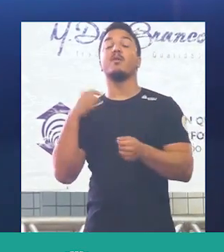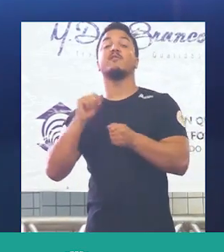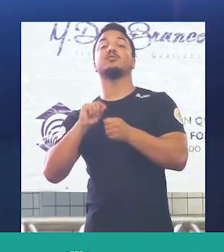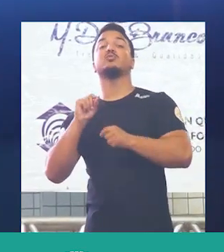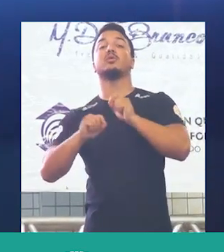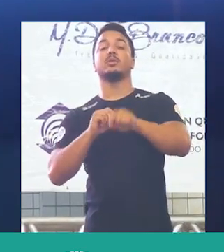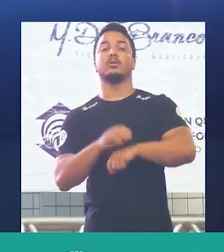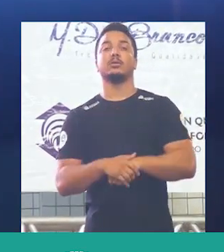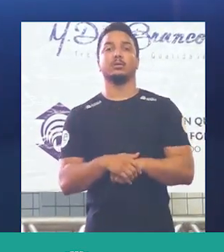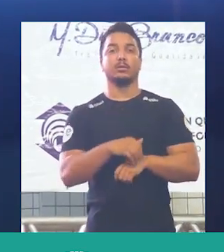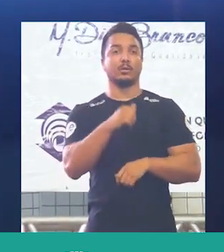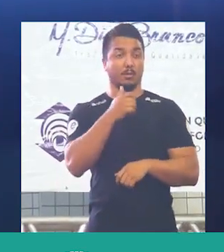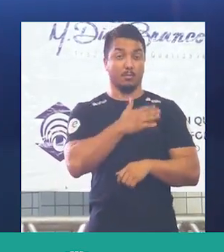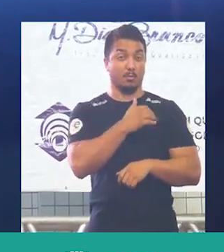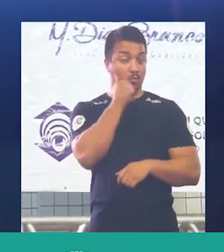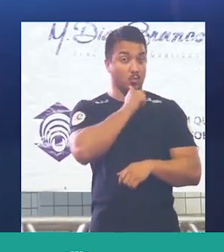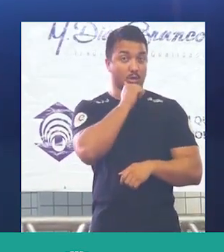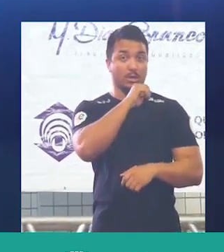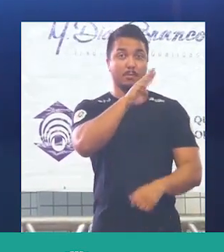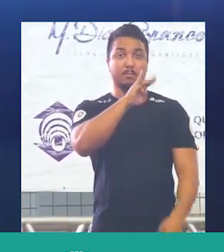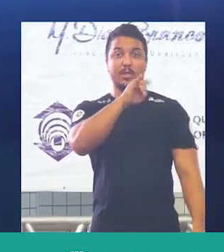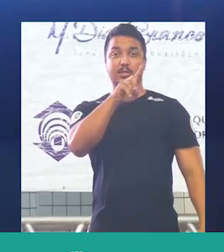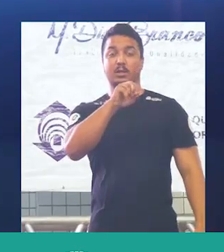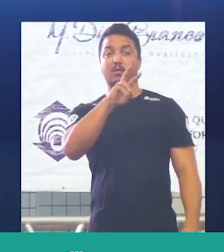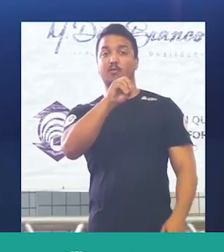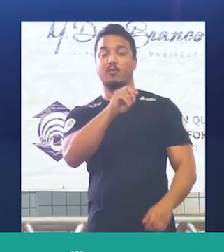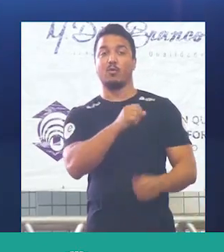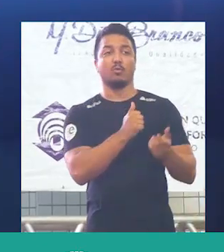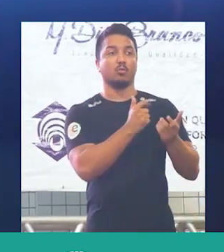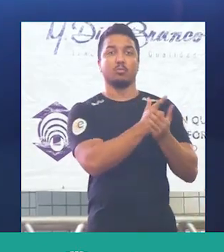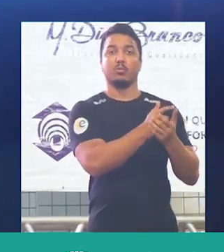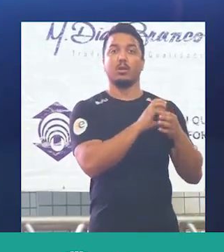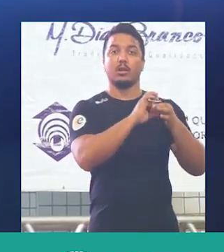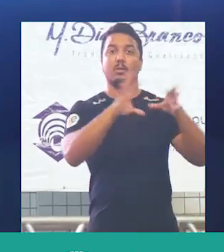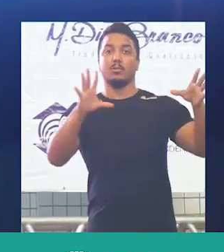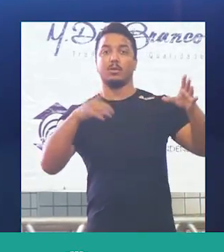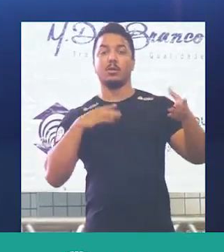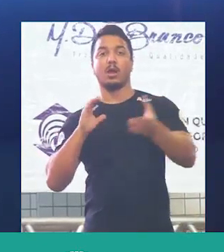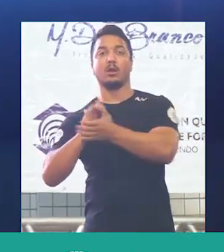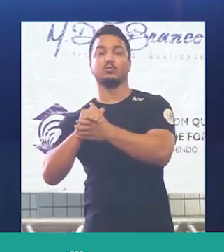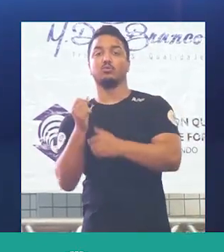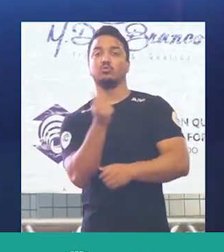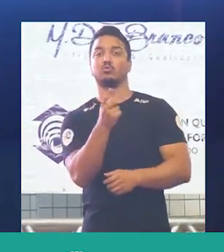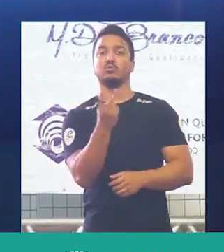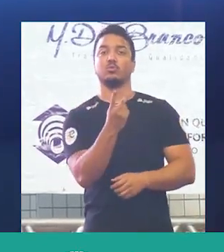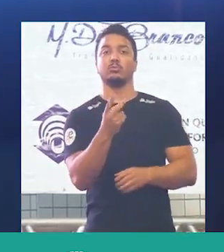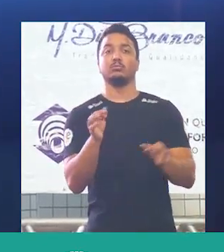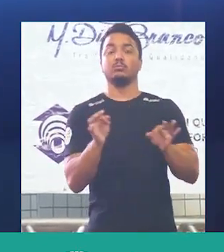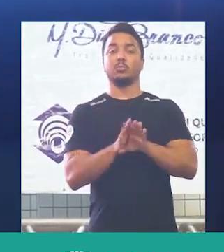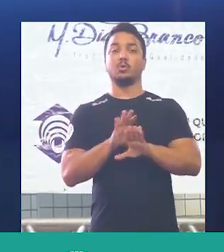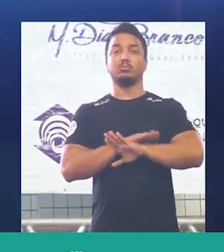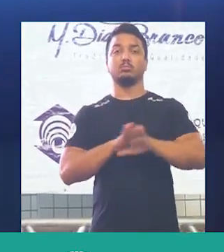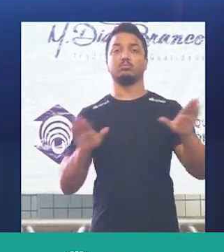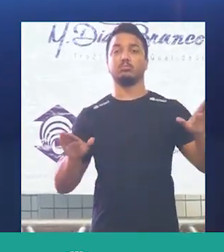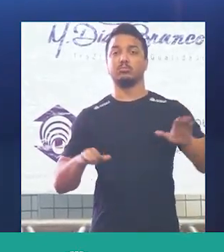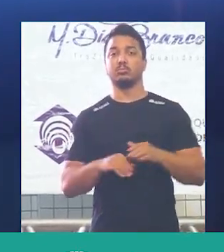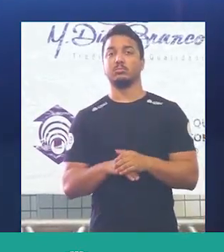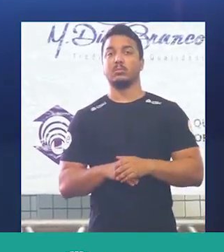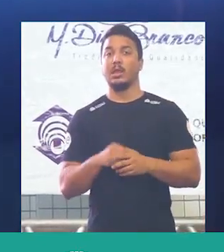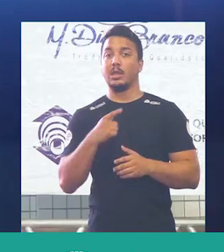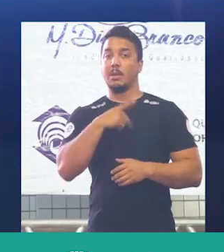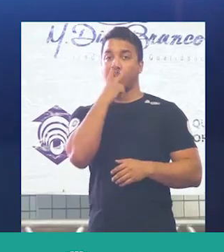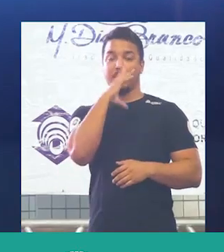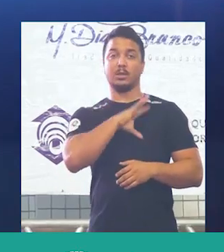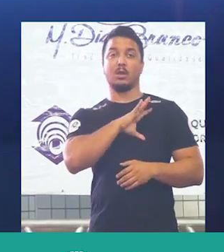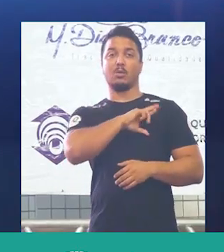fez? Ele pegou a minha bisavó, que era escrava, comprou, deu a liberdade dela e se casou com ela. Pronto, acabou. Bem romântico